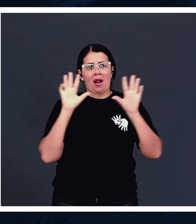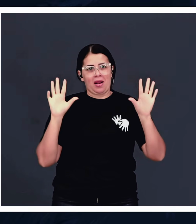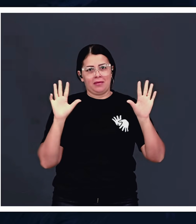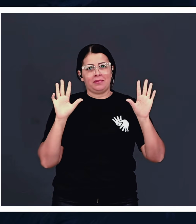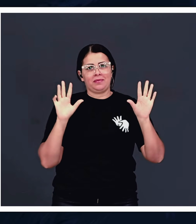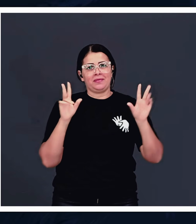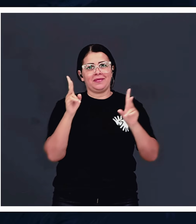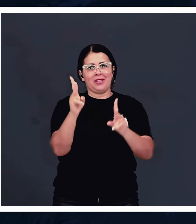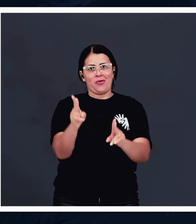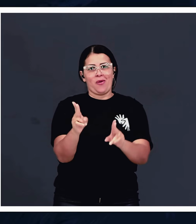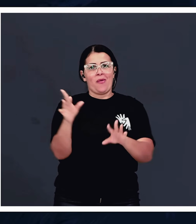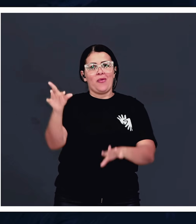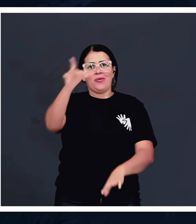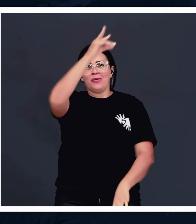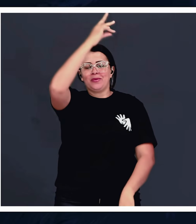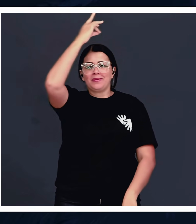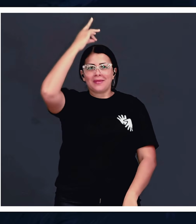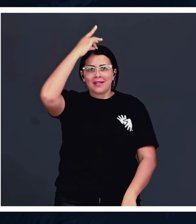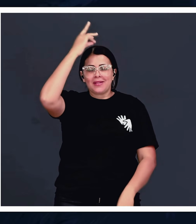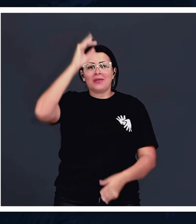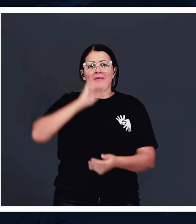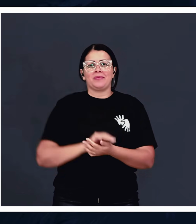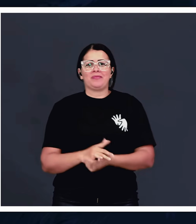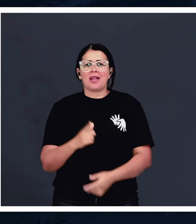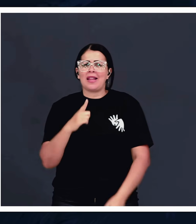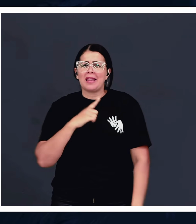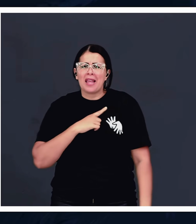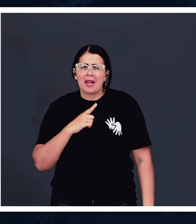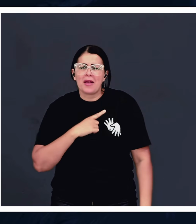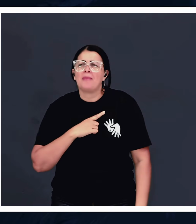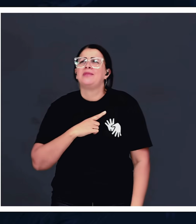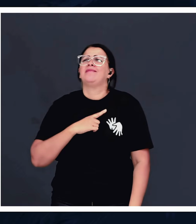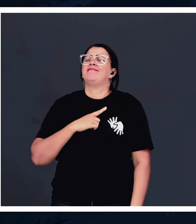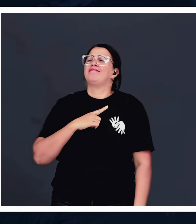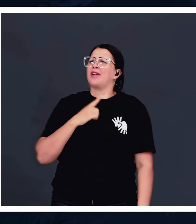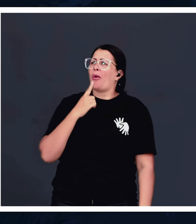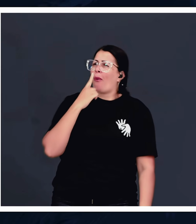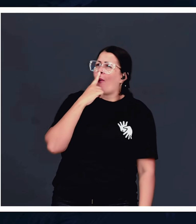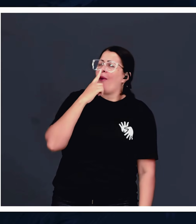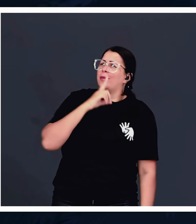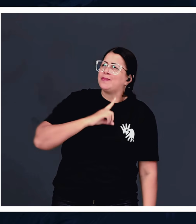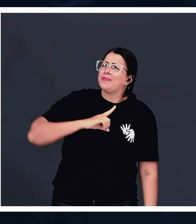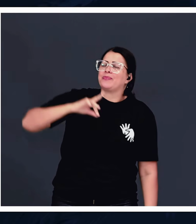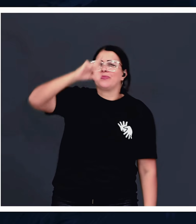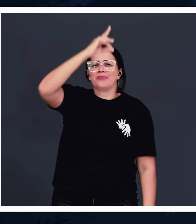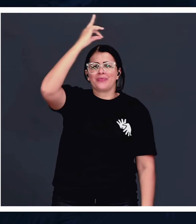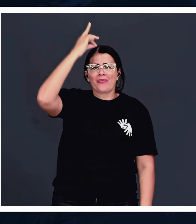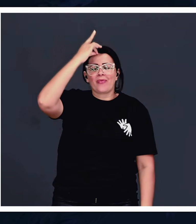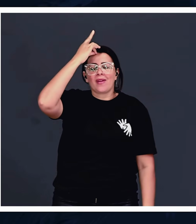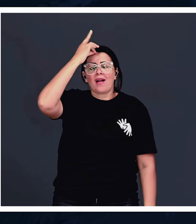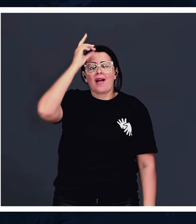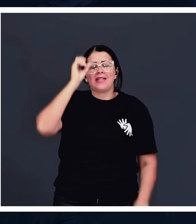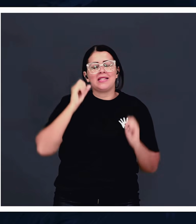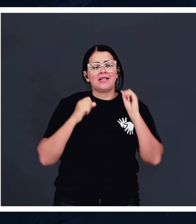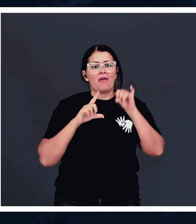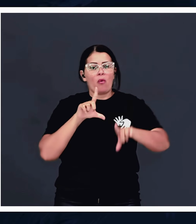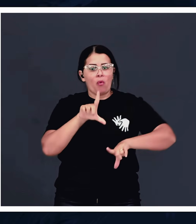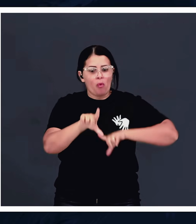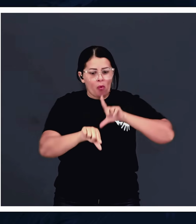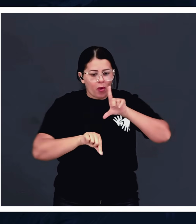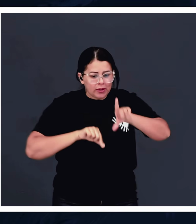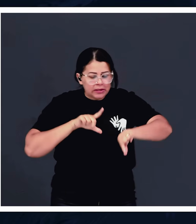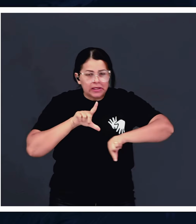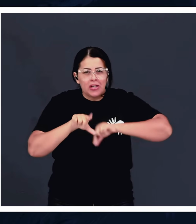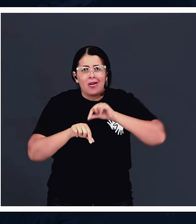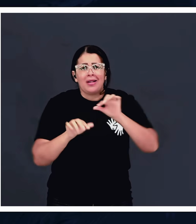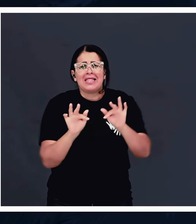assim é o Espírito Santo. Quando nós temos intimidade com Ele, quando vier uma escolha, por